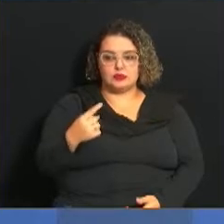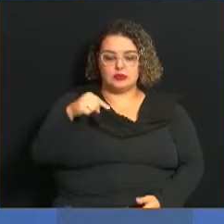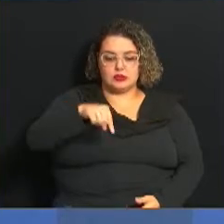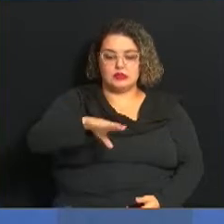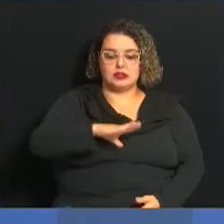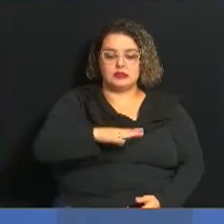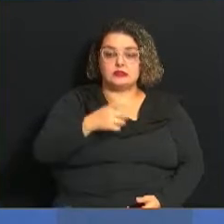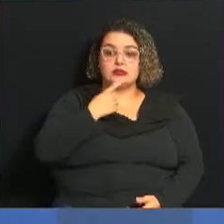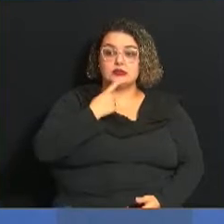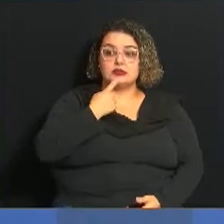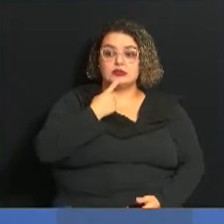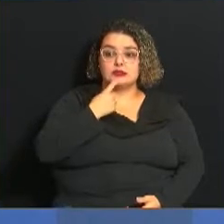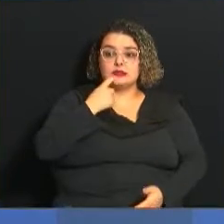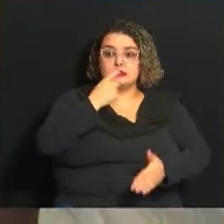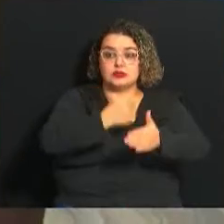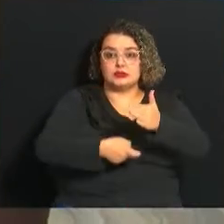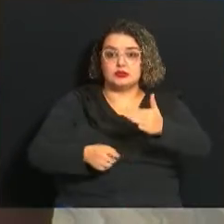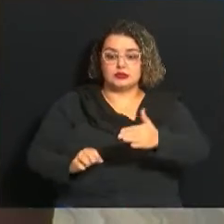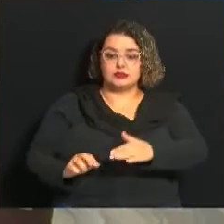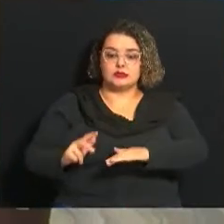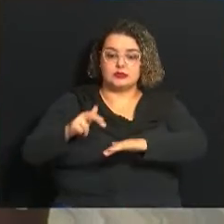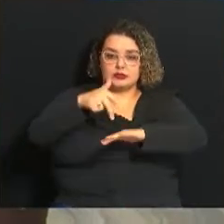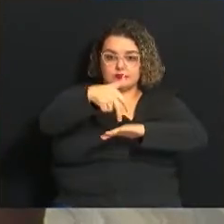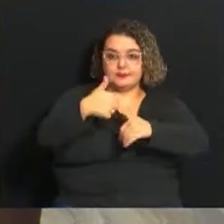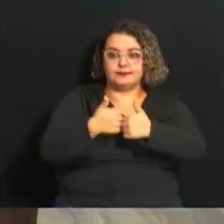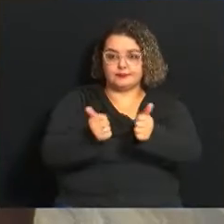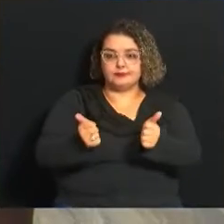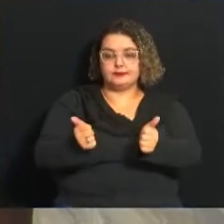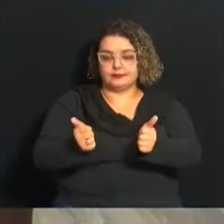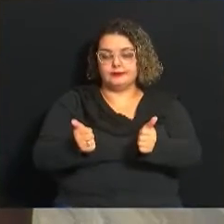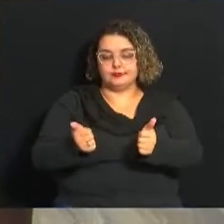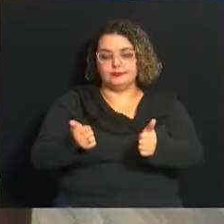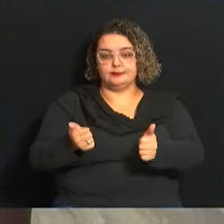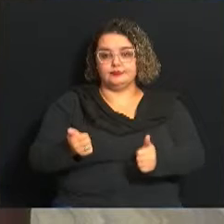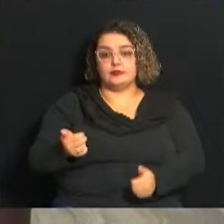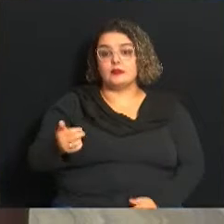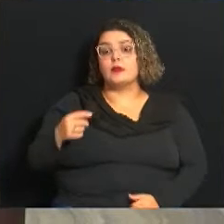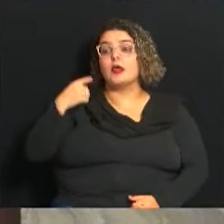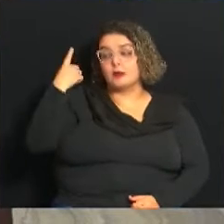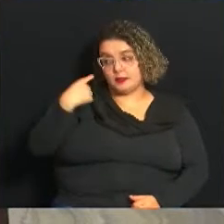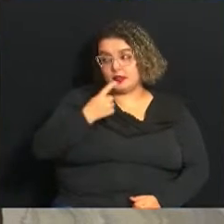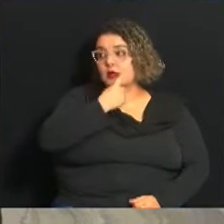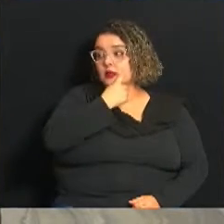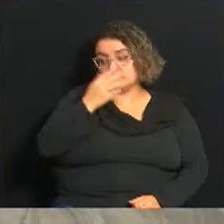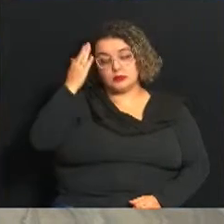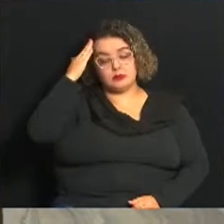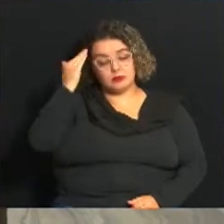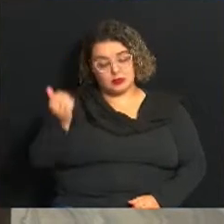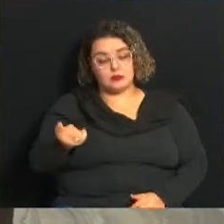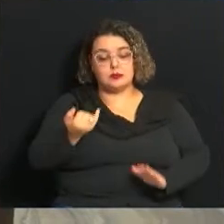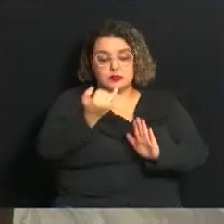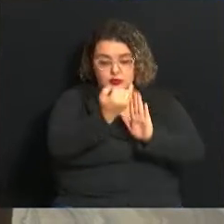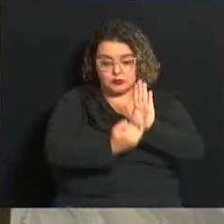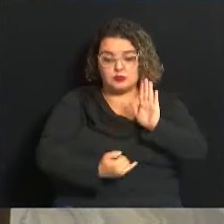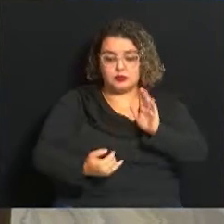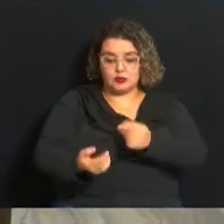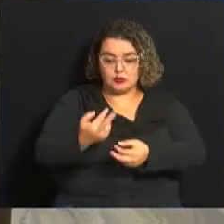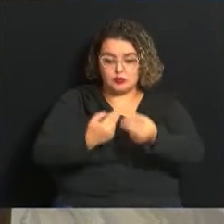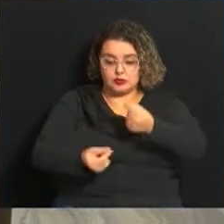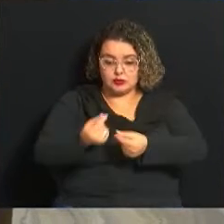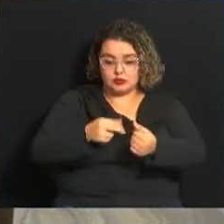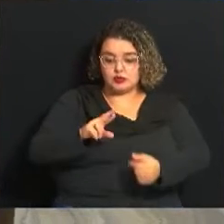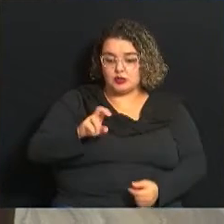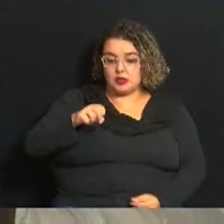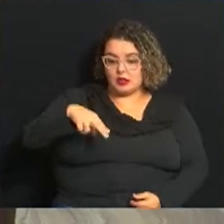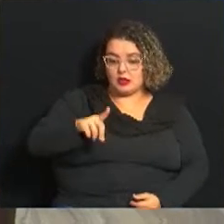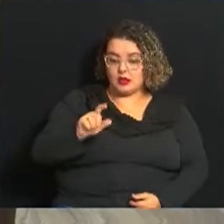Campinas, da taxa de embarque. Mirna, a gente sabe que o imposto de renda as pessoas podem fazer até o dia 31